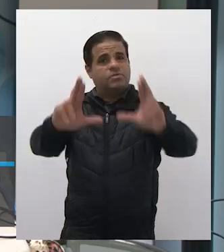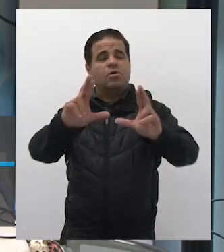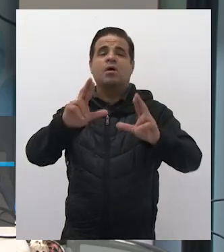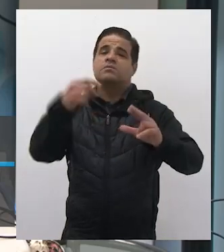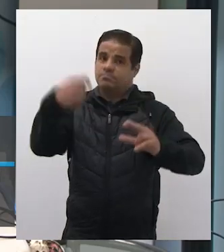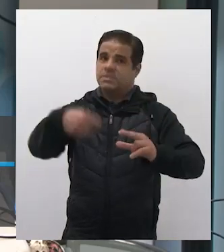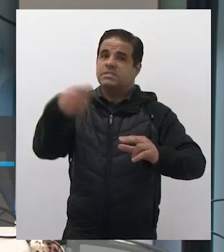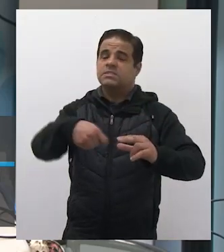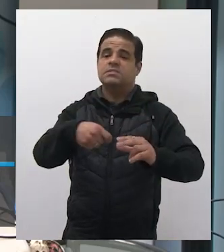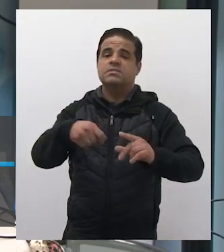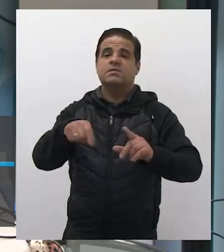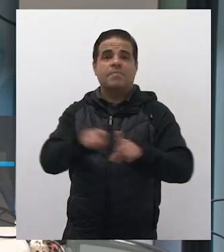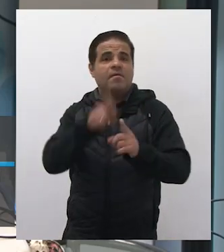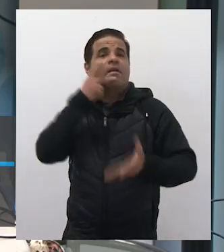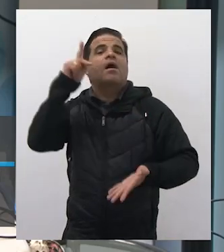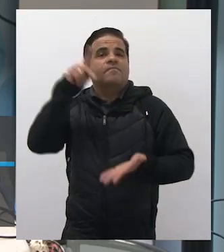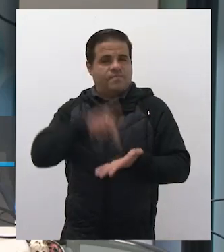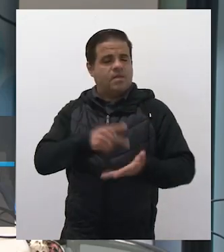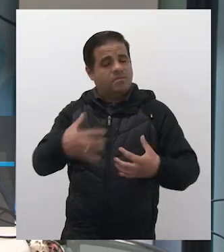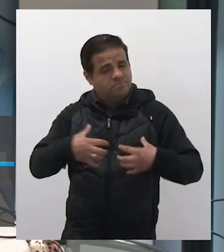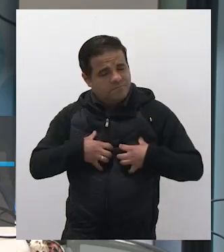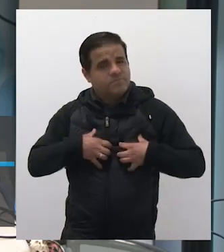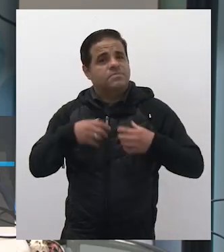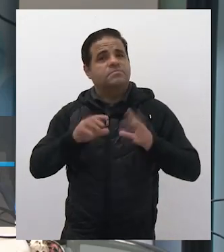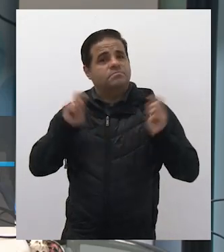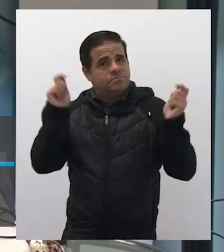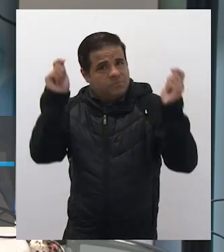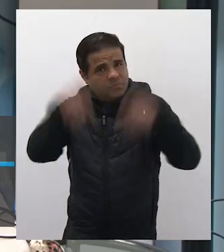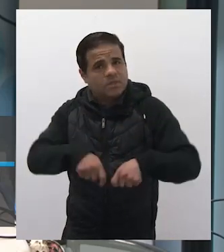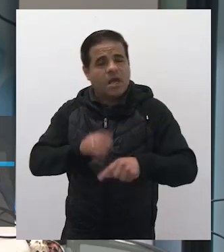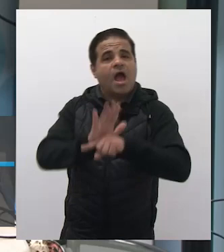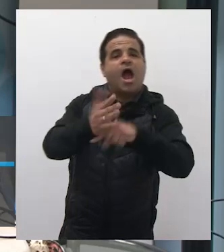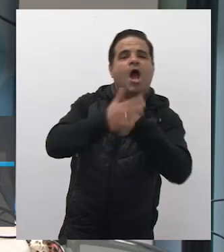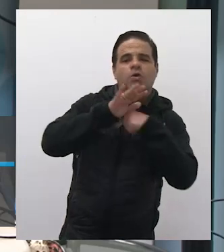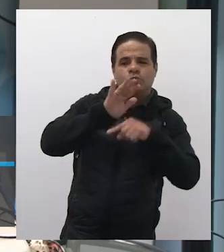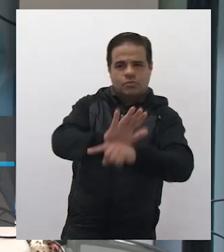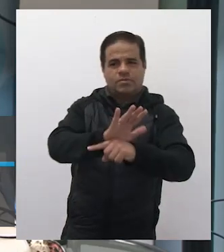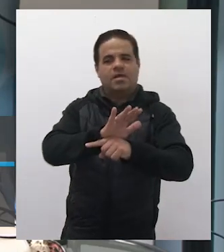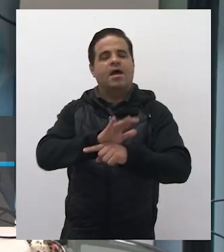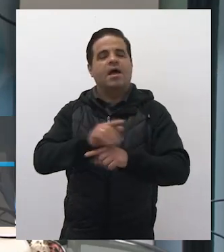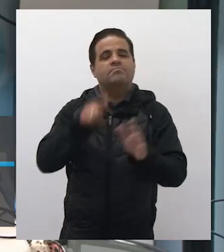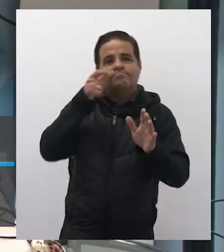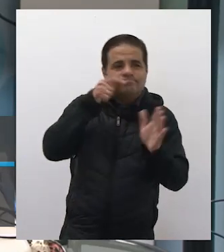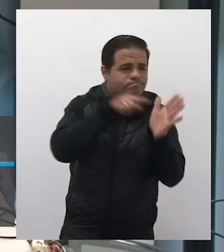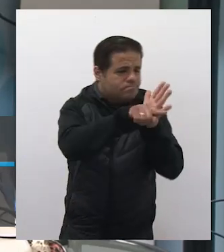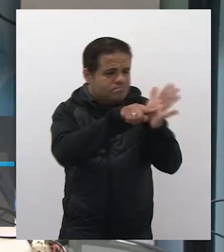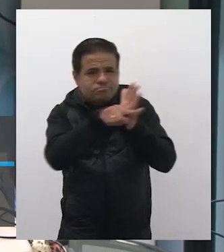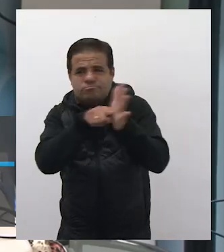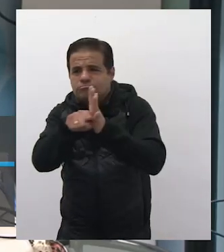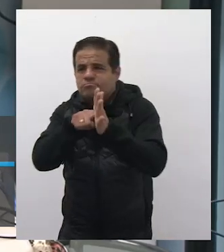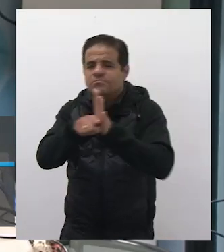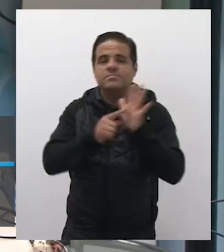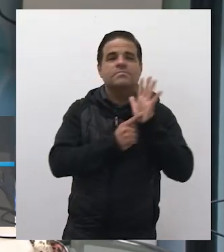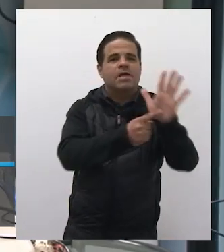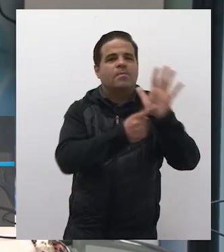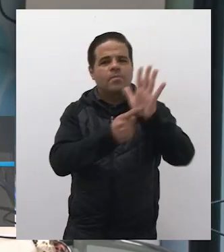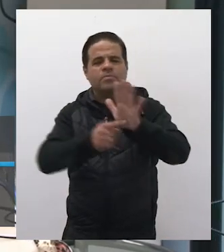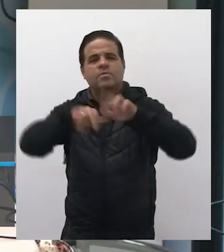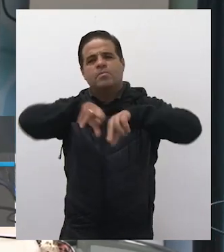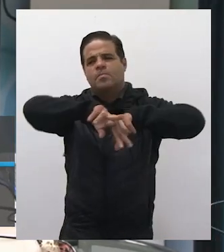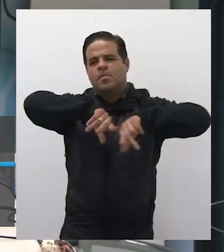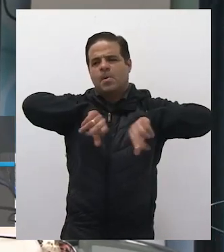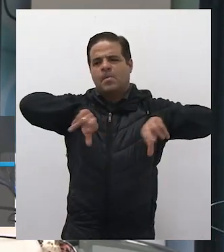mas com sinceridade, né, para poder ajudar nesta análise e apontamento dos